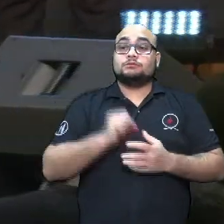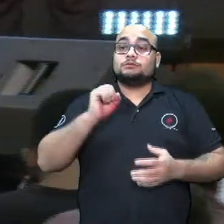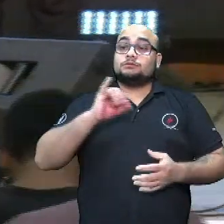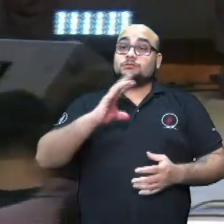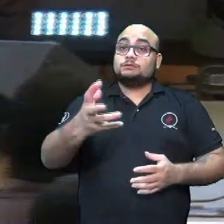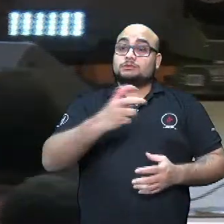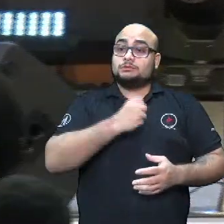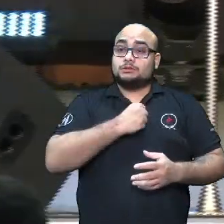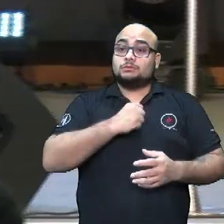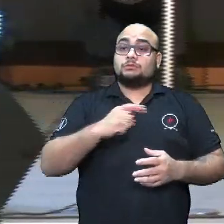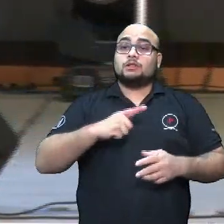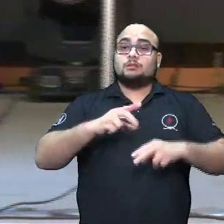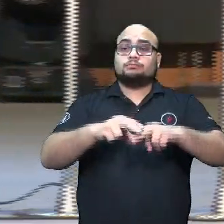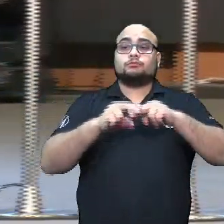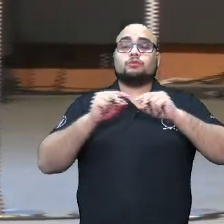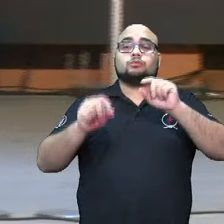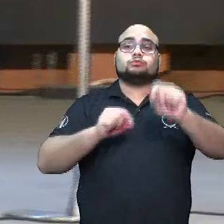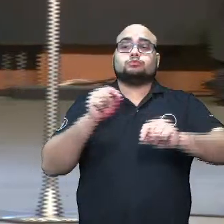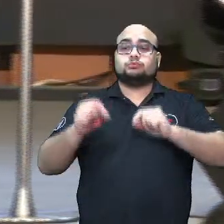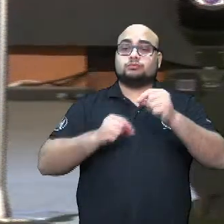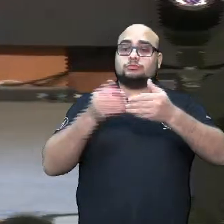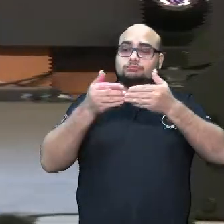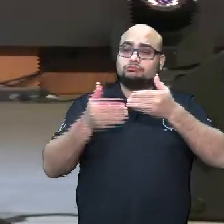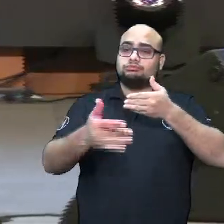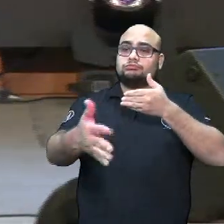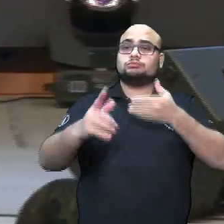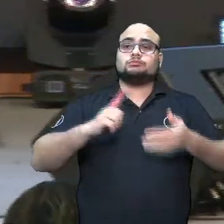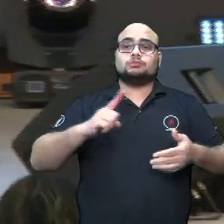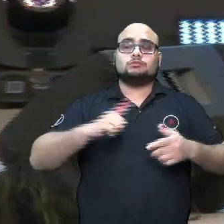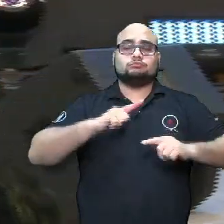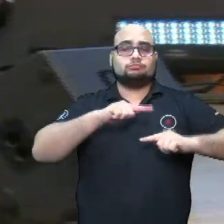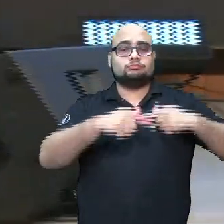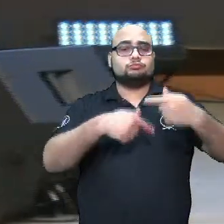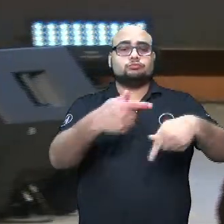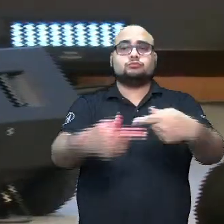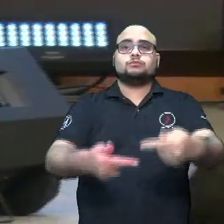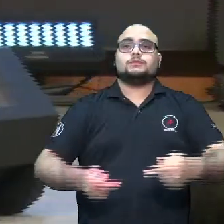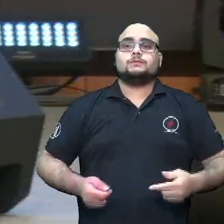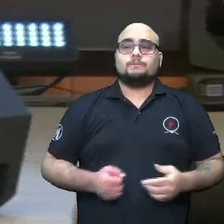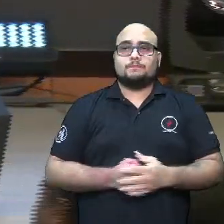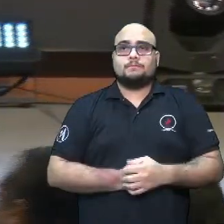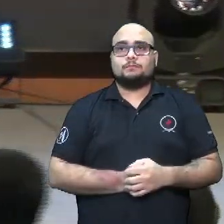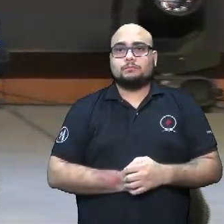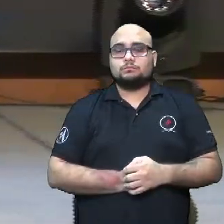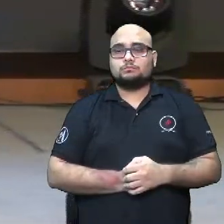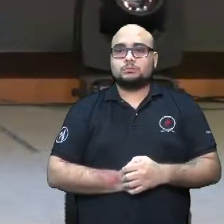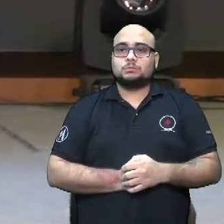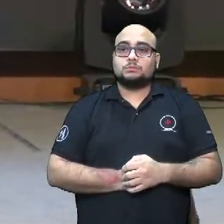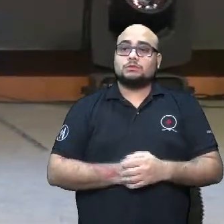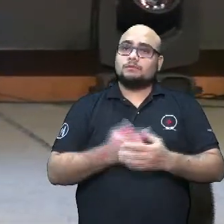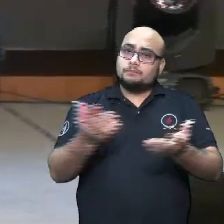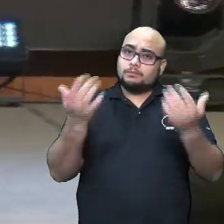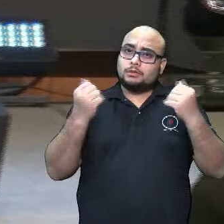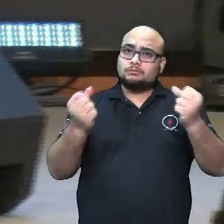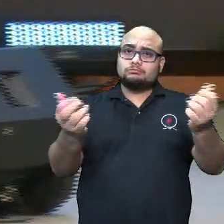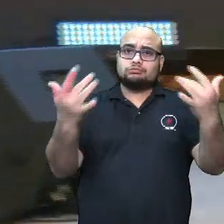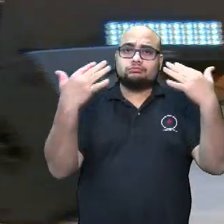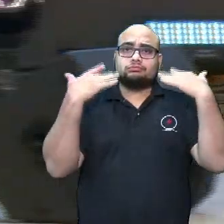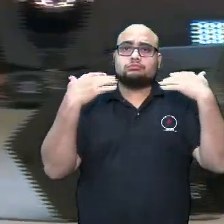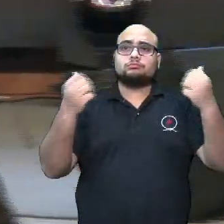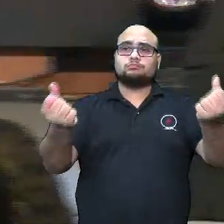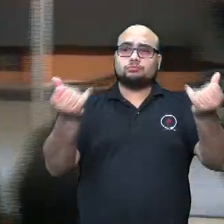legado para acontecer. Isso, traga ela, traga ela. Deus tem uma obra bonita na vida dela. Isso, venha. Oh, Espírito